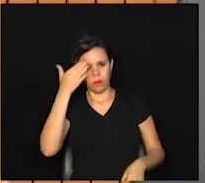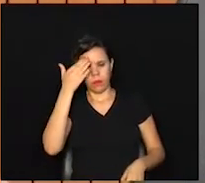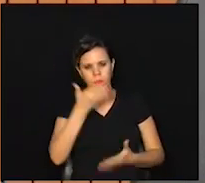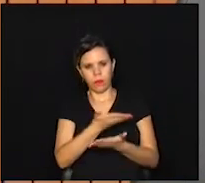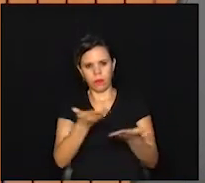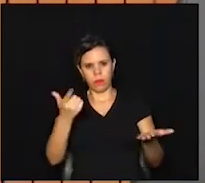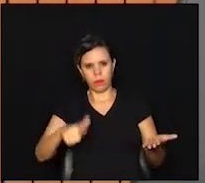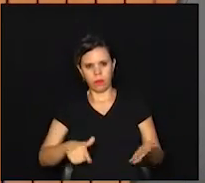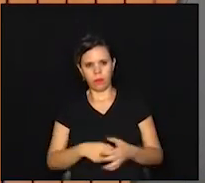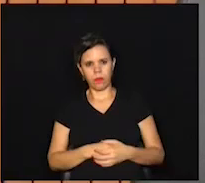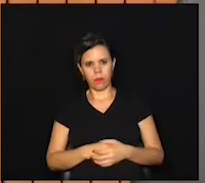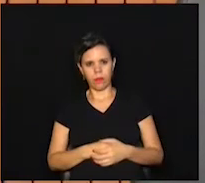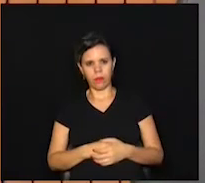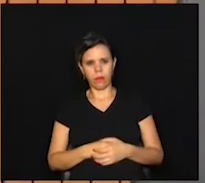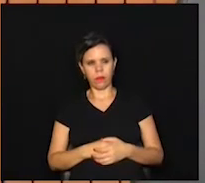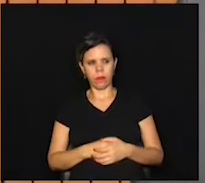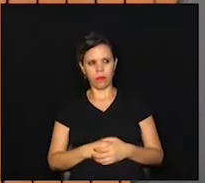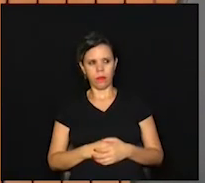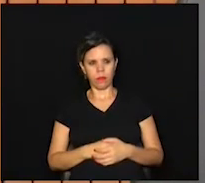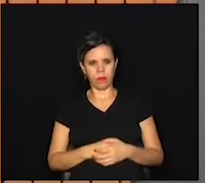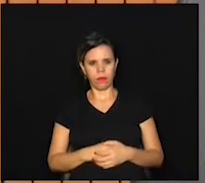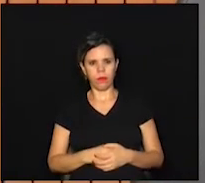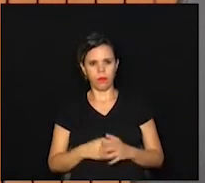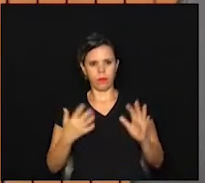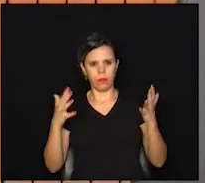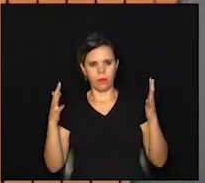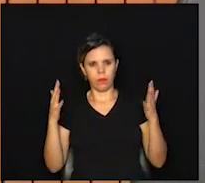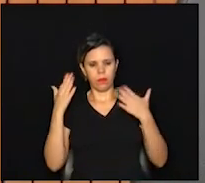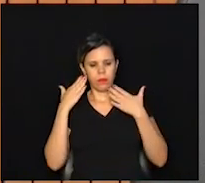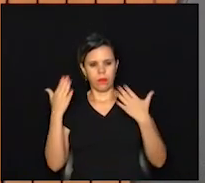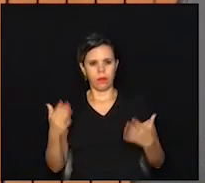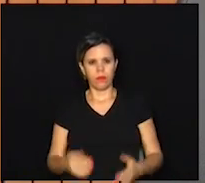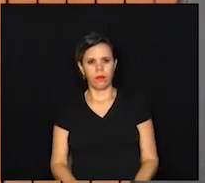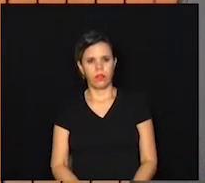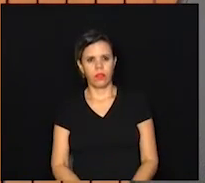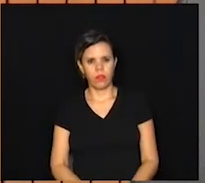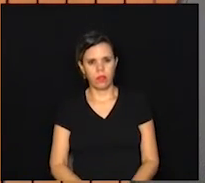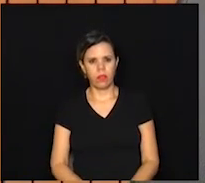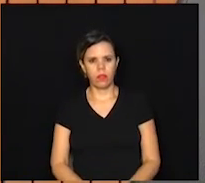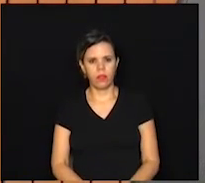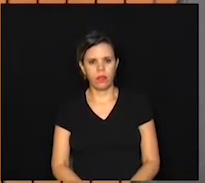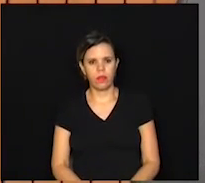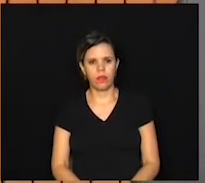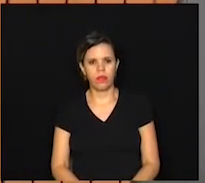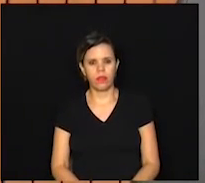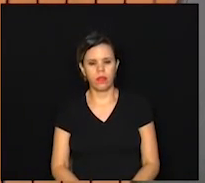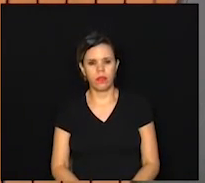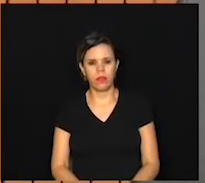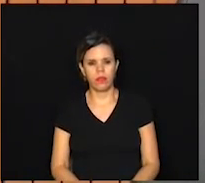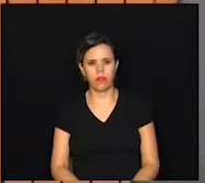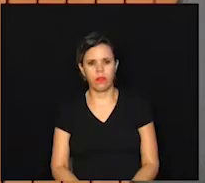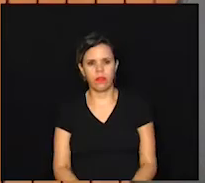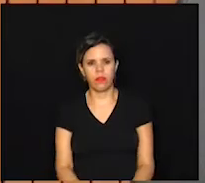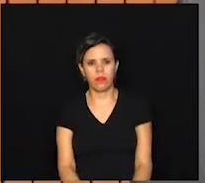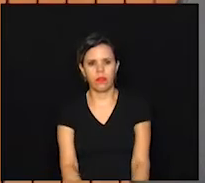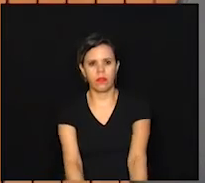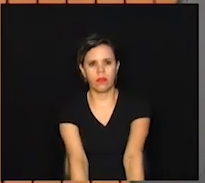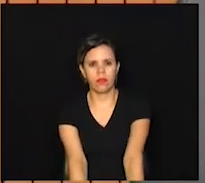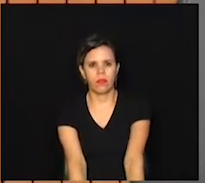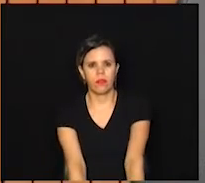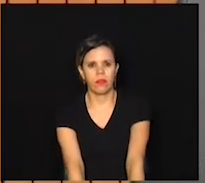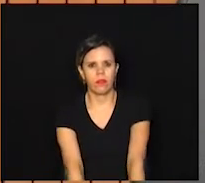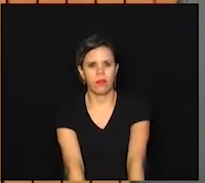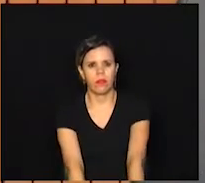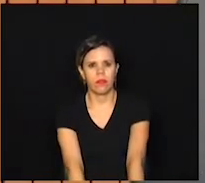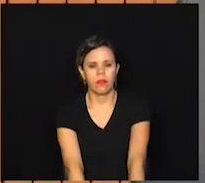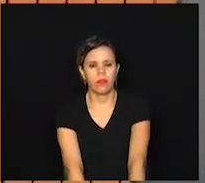uma vez vocês. Obrigada. Parabéns, obrigado, hein? Tchau, gente. Tchau.